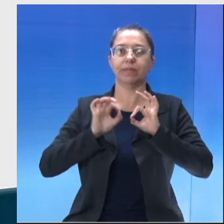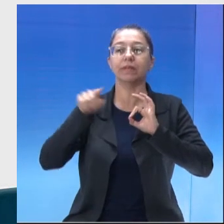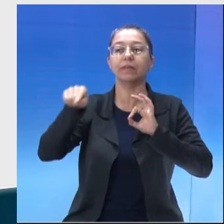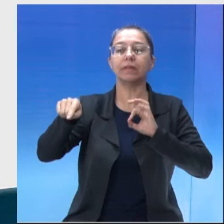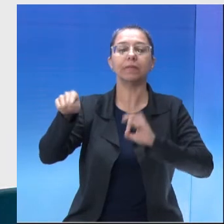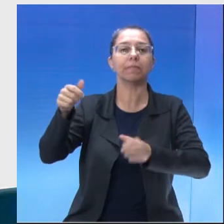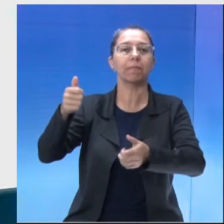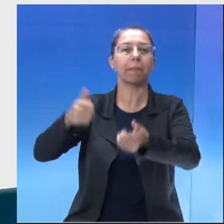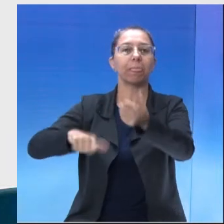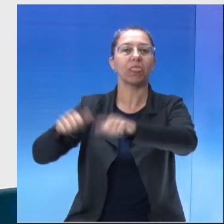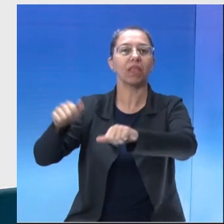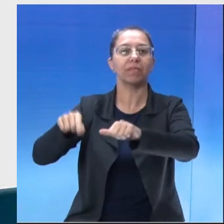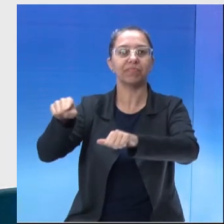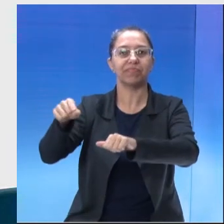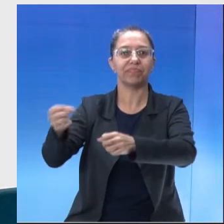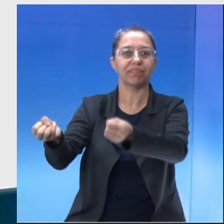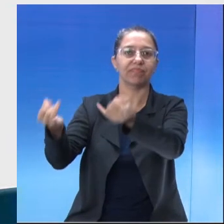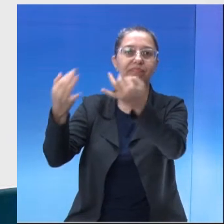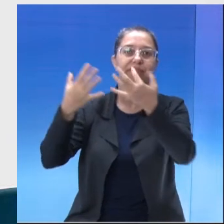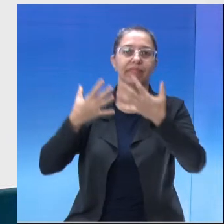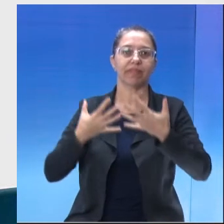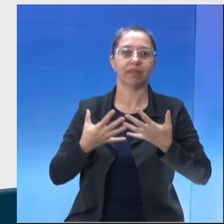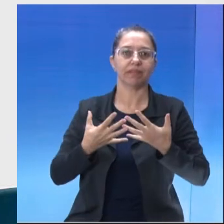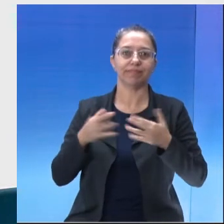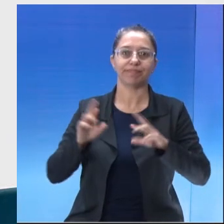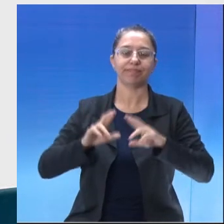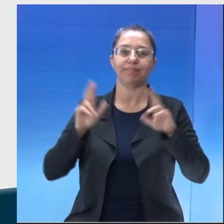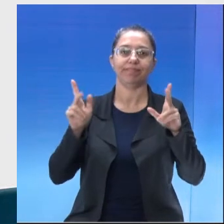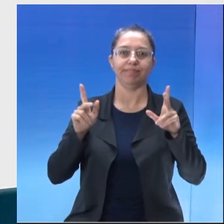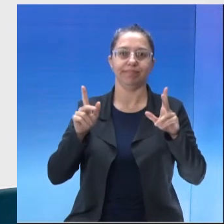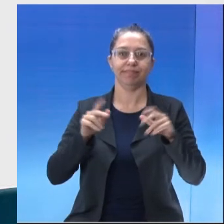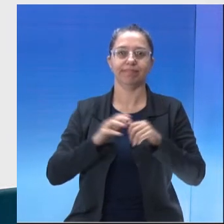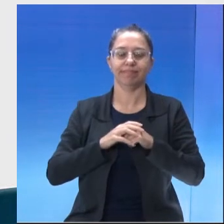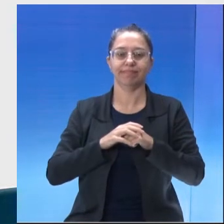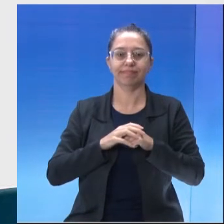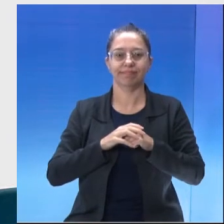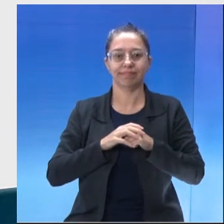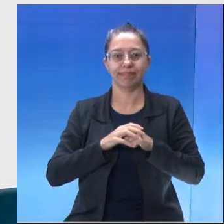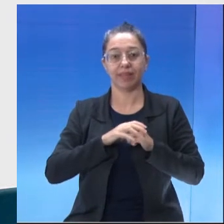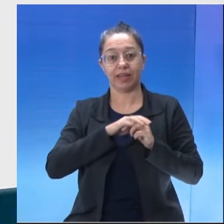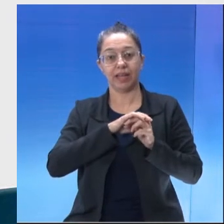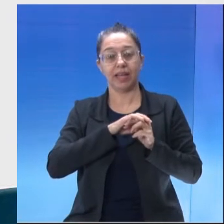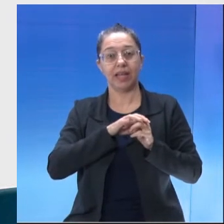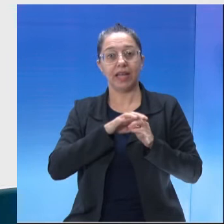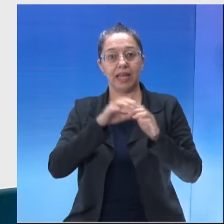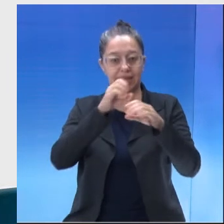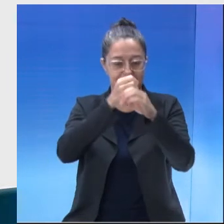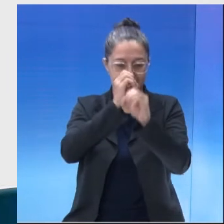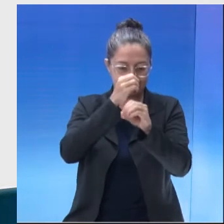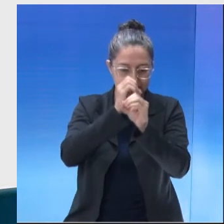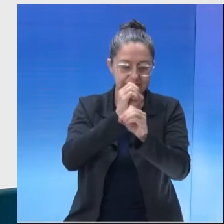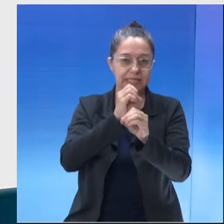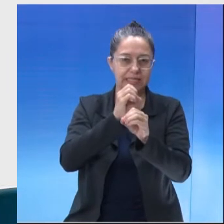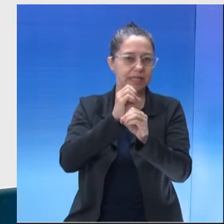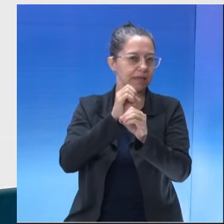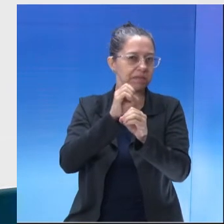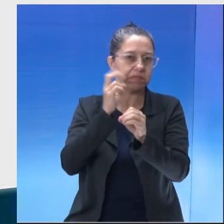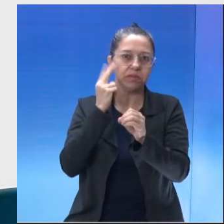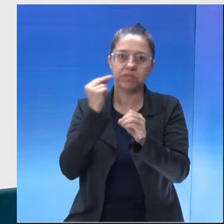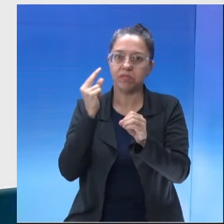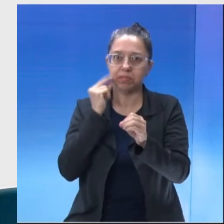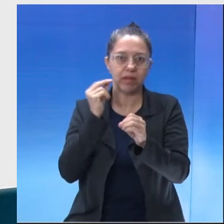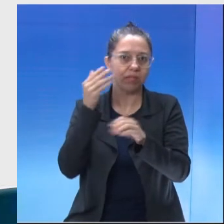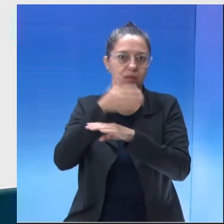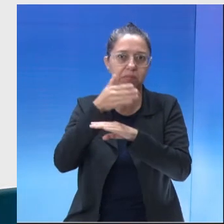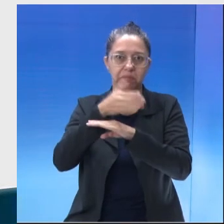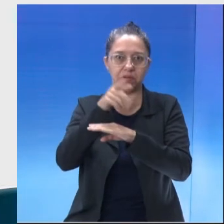2 anos de terapia. O resultado de um exame de rotina coloca sua rotina de cabeça para baixo. Você